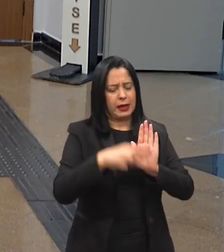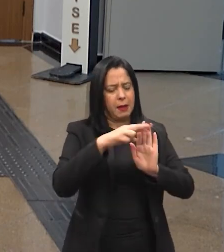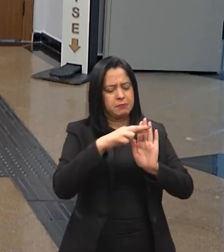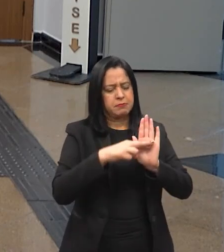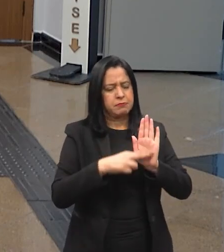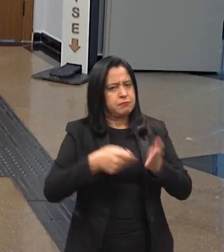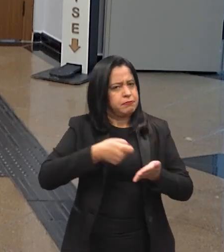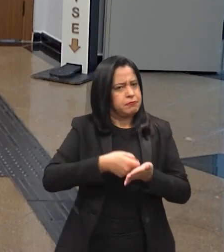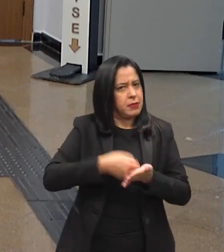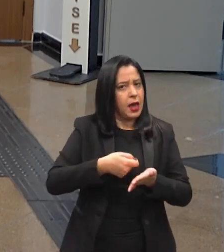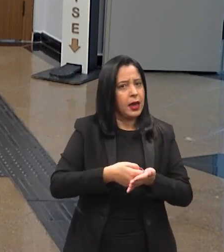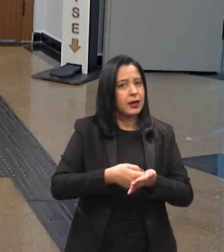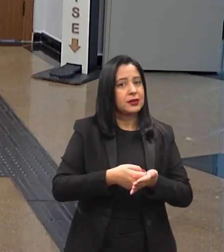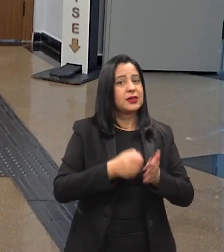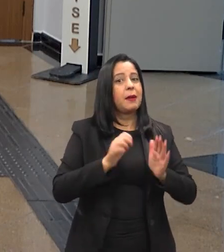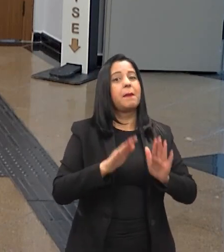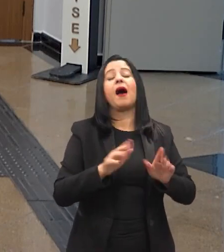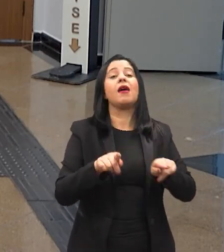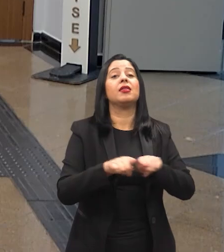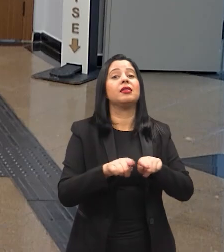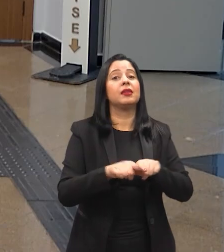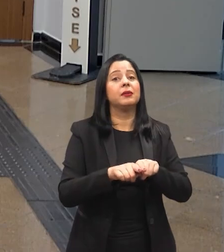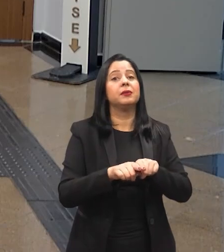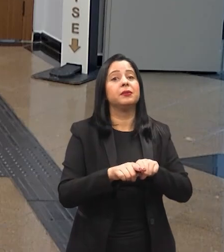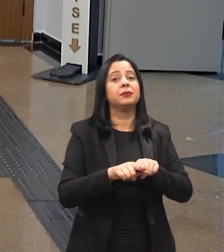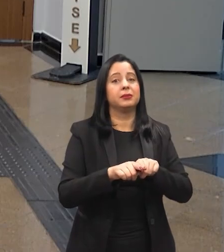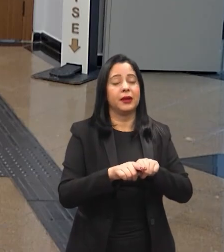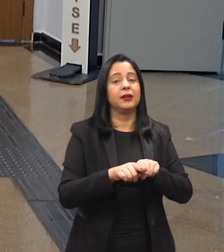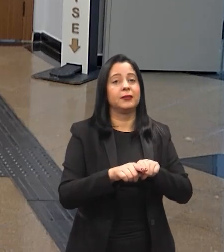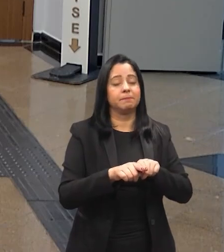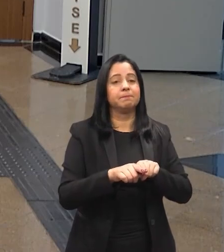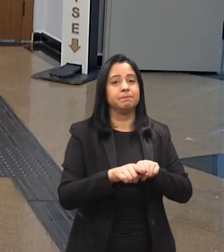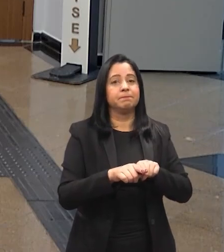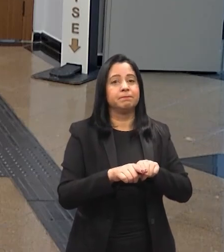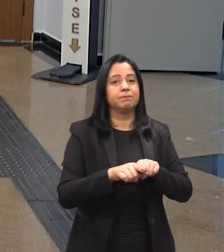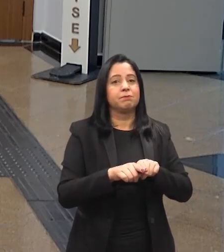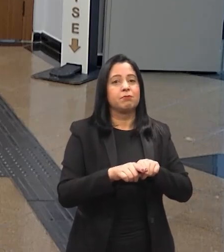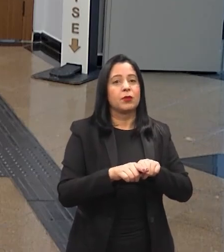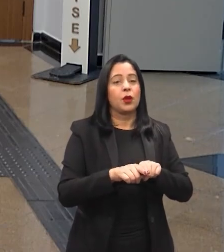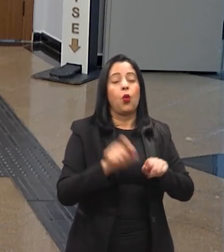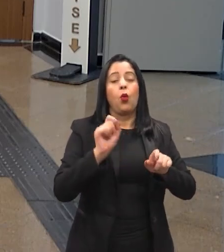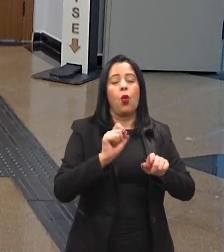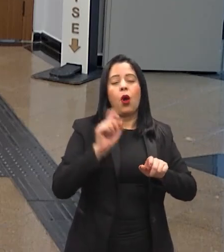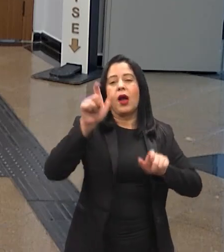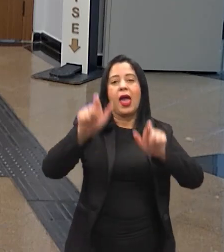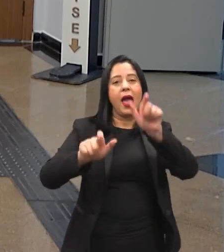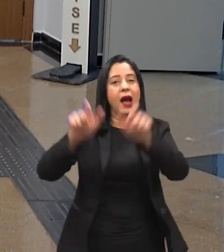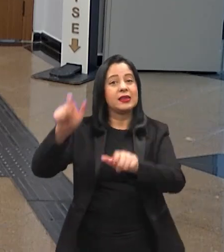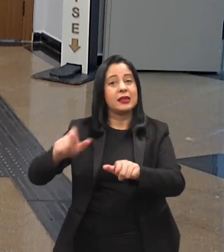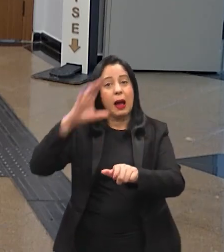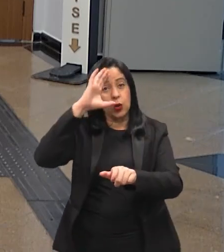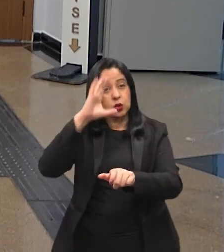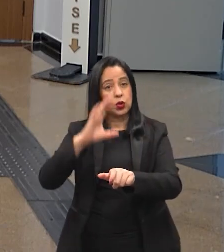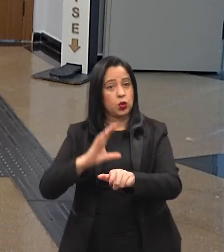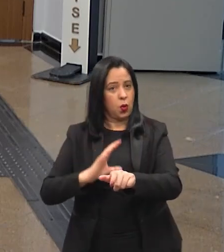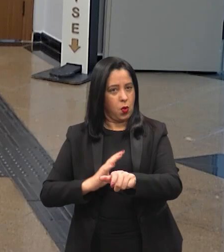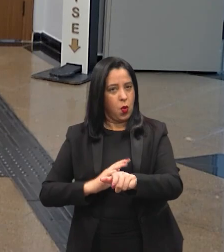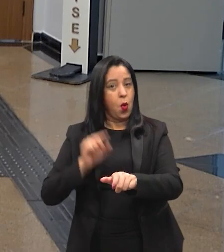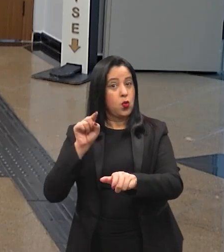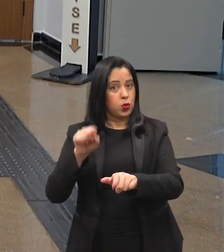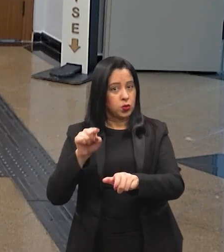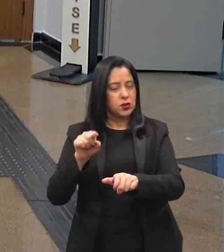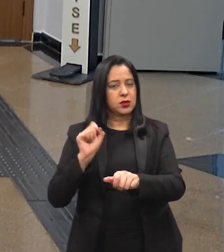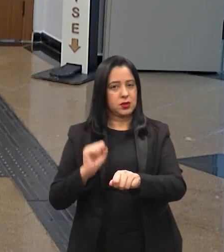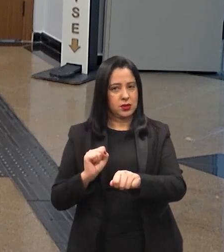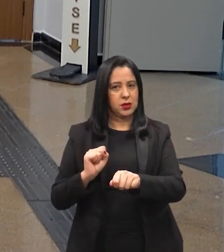flexibilizar, para criar regramentos mais rígidos, mas também para trazer a possibilidade do cidadão ser